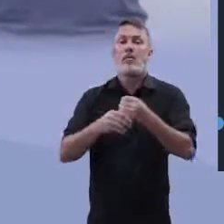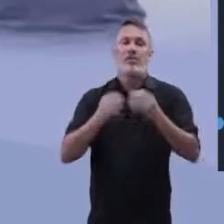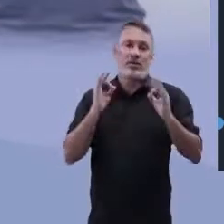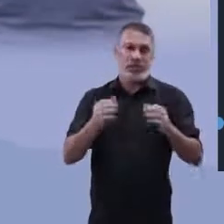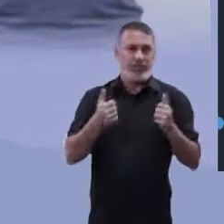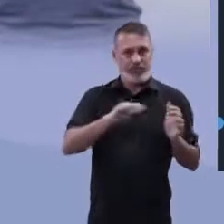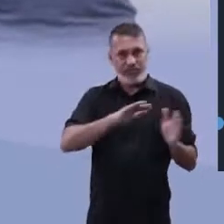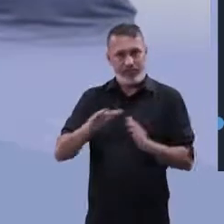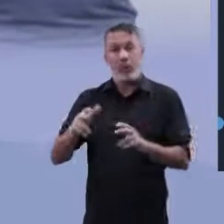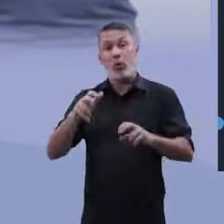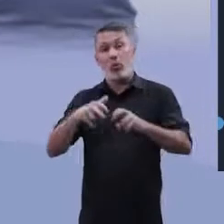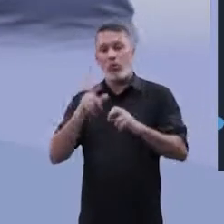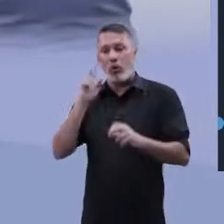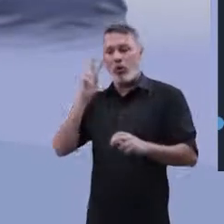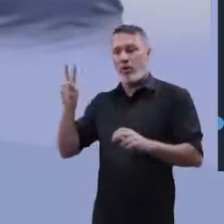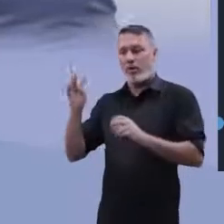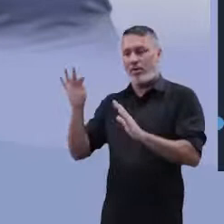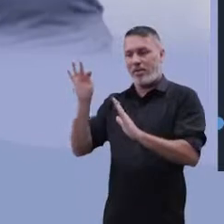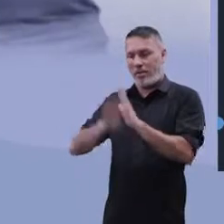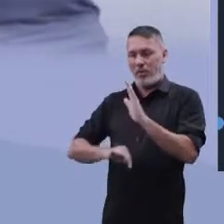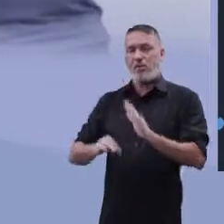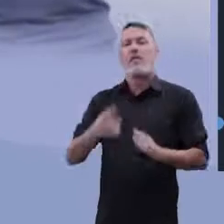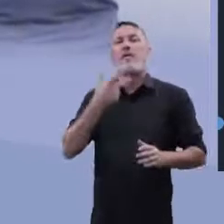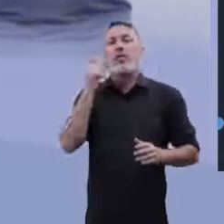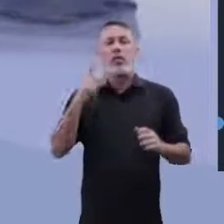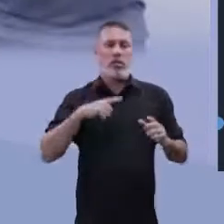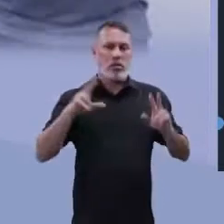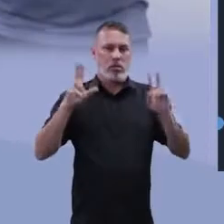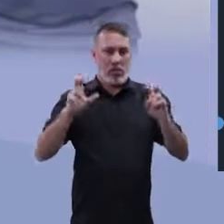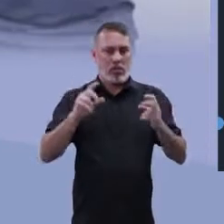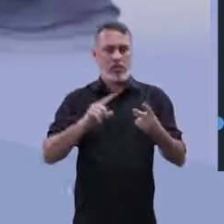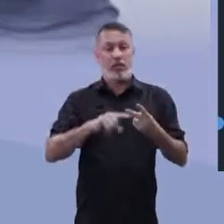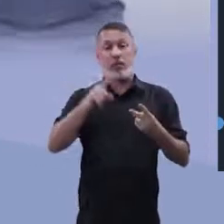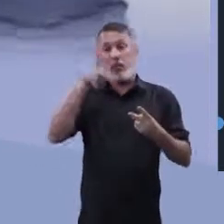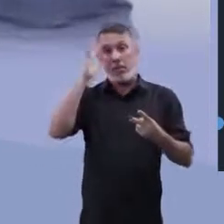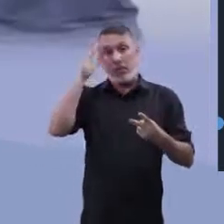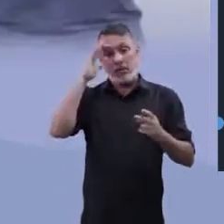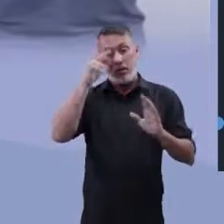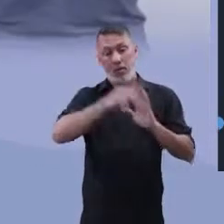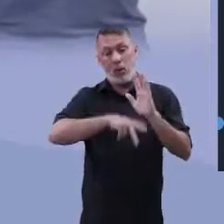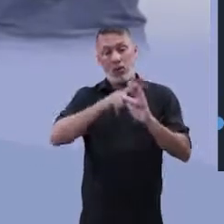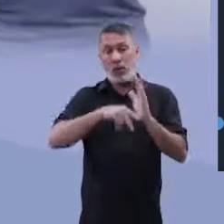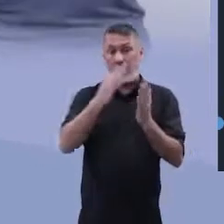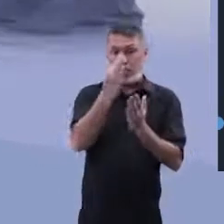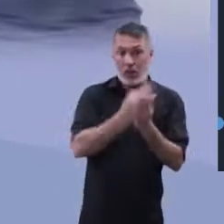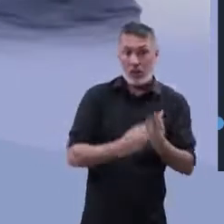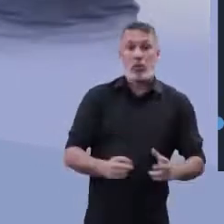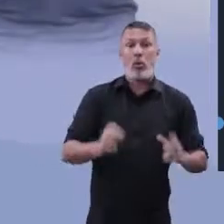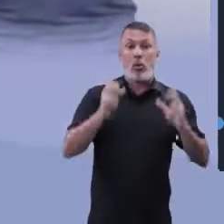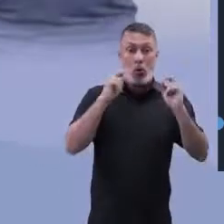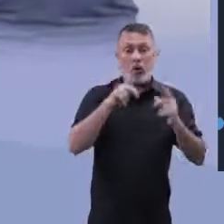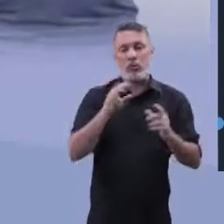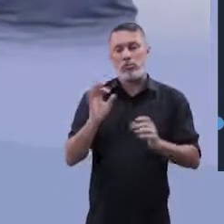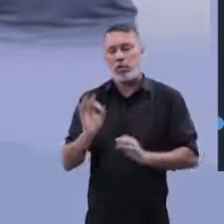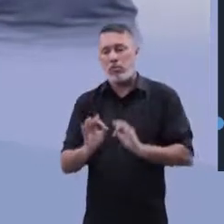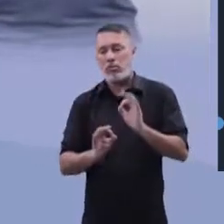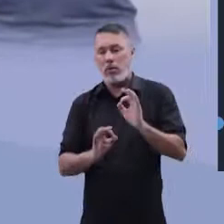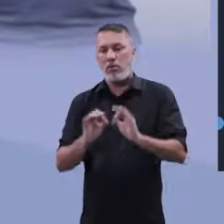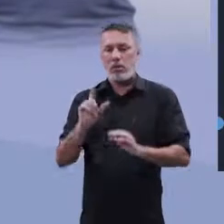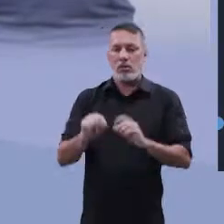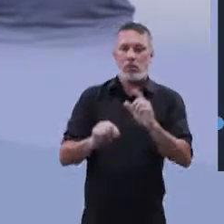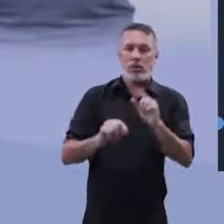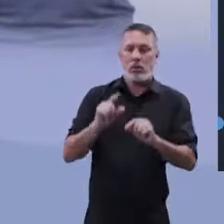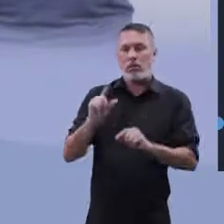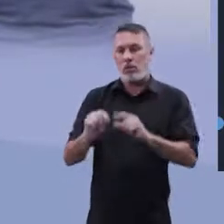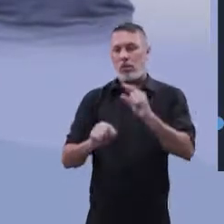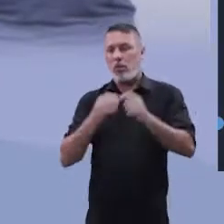caminho argumentativo. Então, por isso que ele fala ali, ó, nós temos o tema, você tem que pensar no projeto de texto. Pensou nisso aí, você vai organizando,